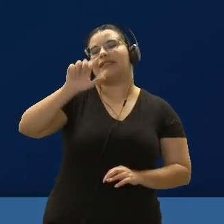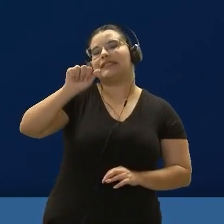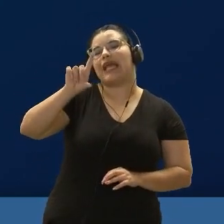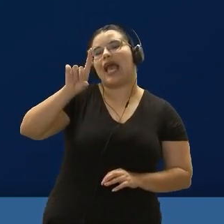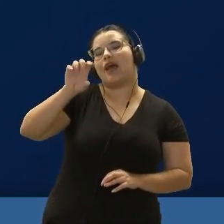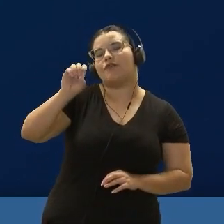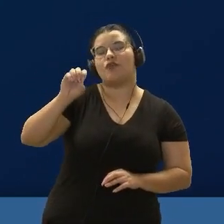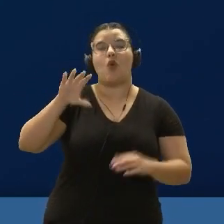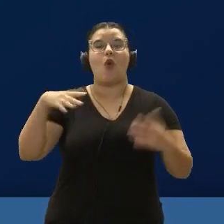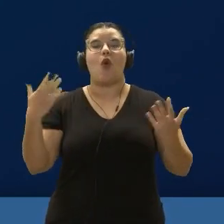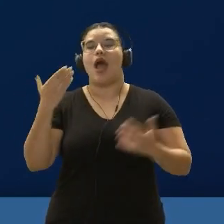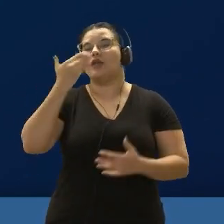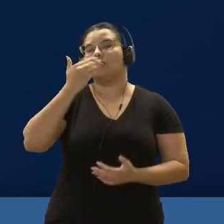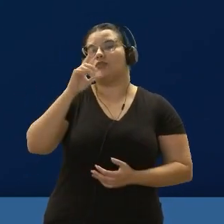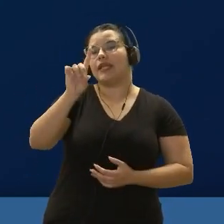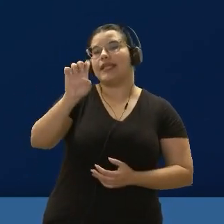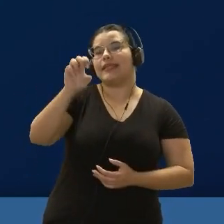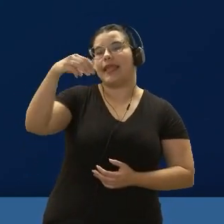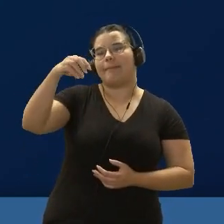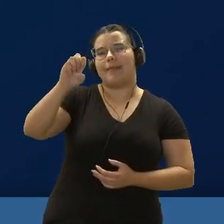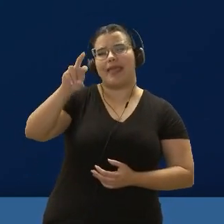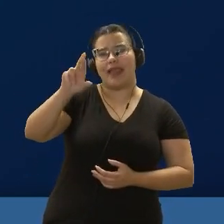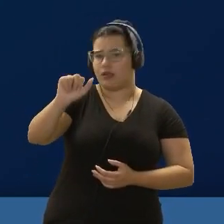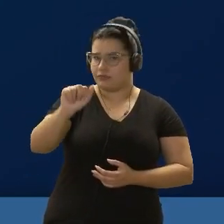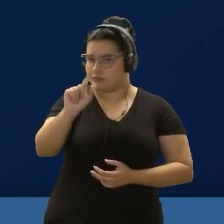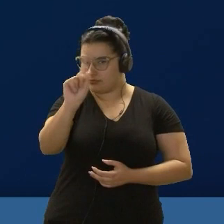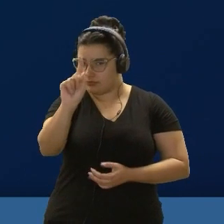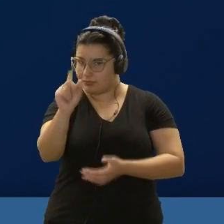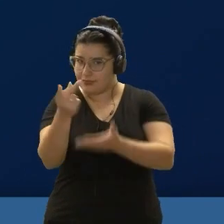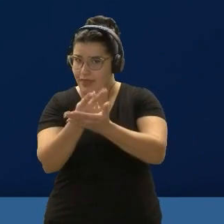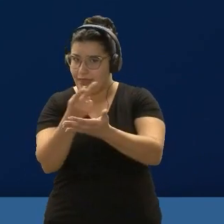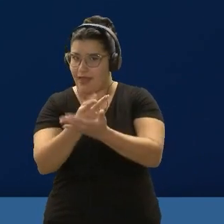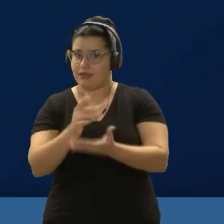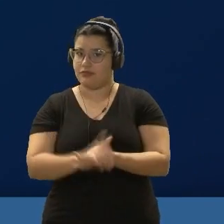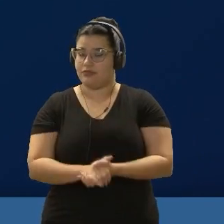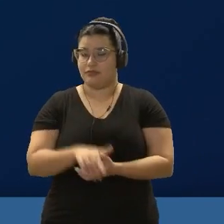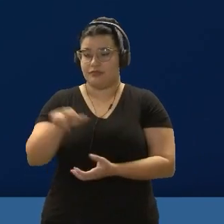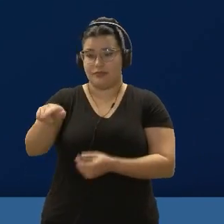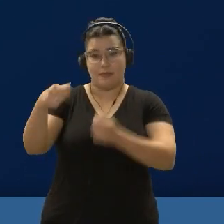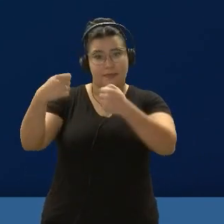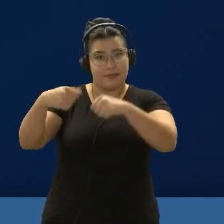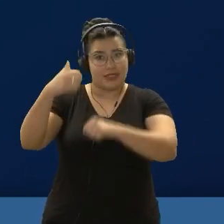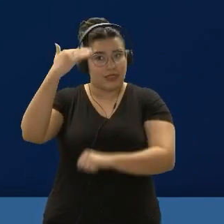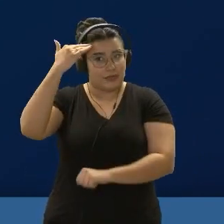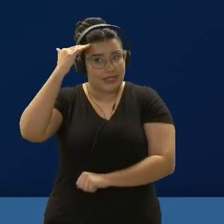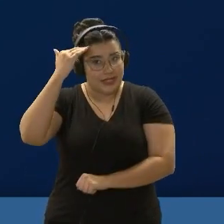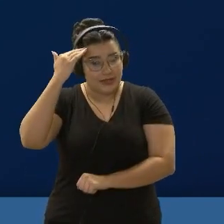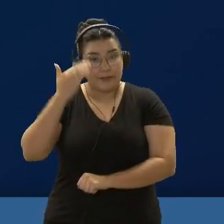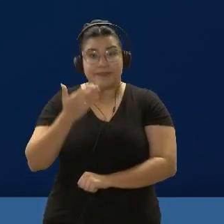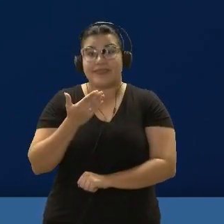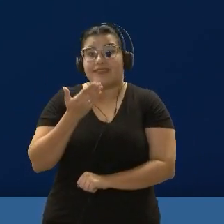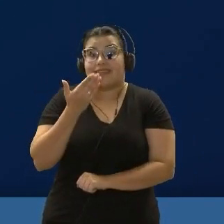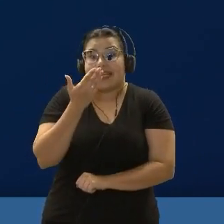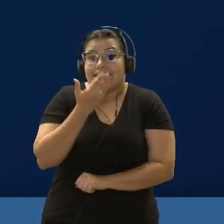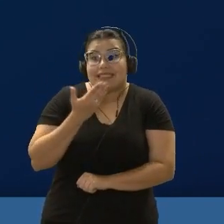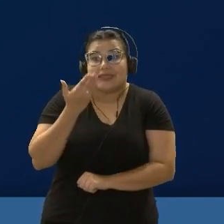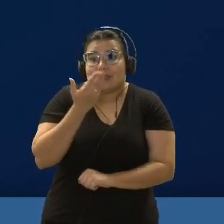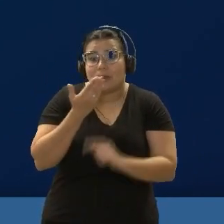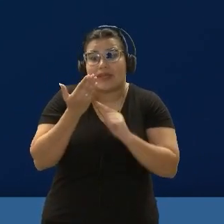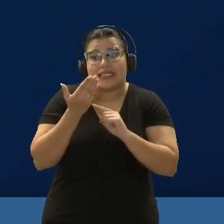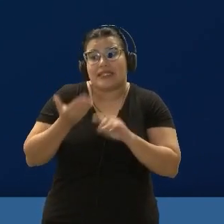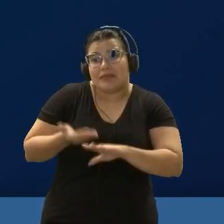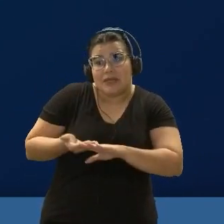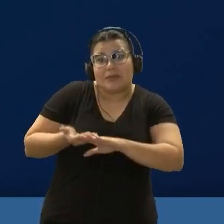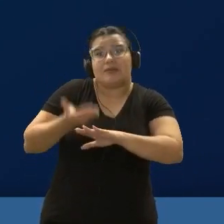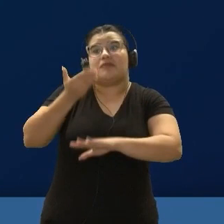demerara, açúcar... Está errado. Esse paciente precisa entender que o açúcar é um carboidrato de alto